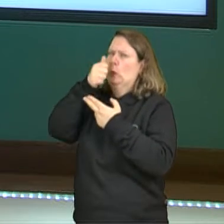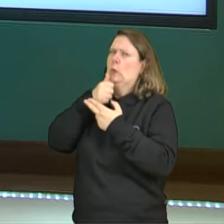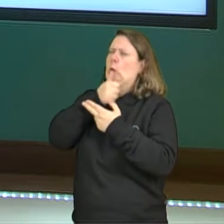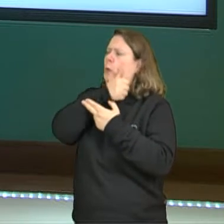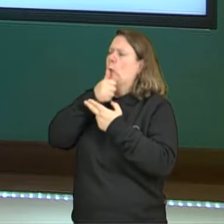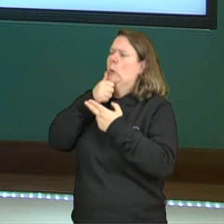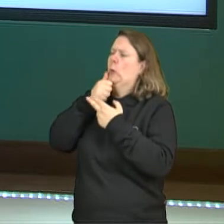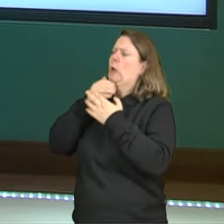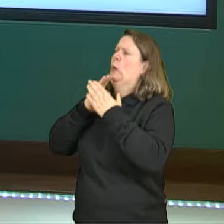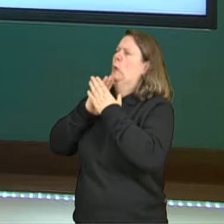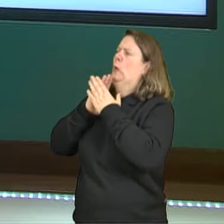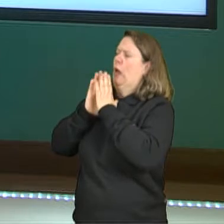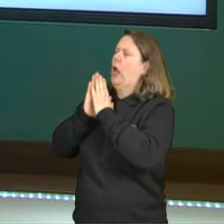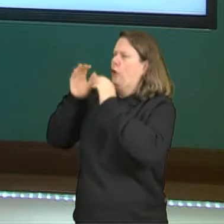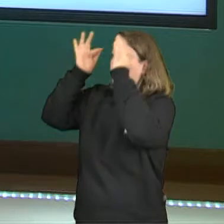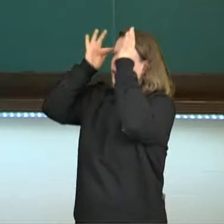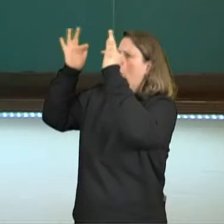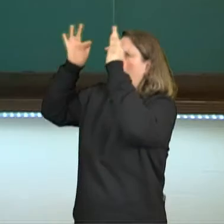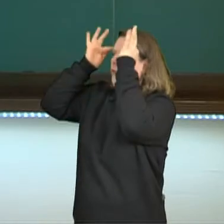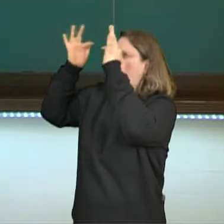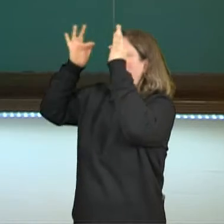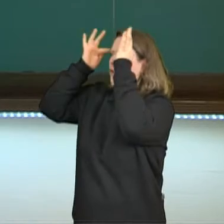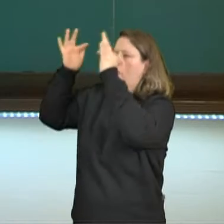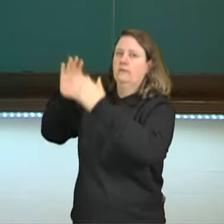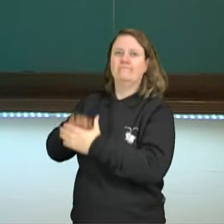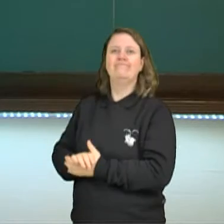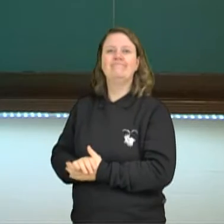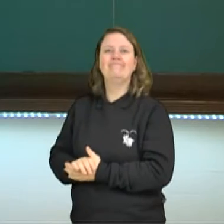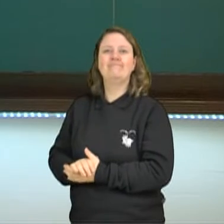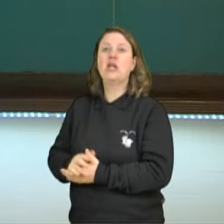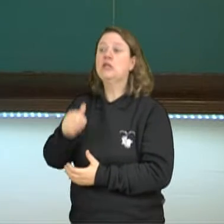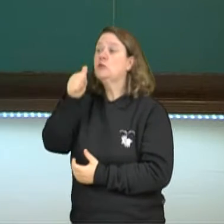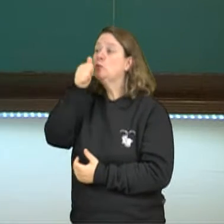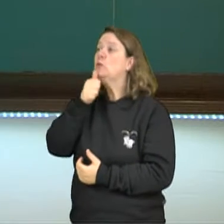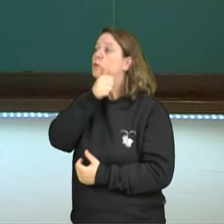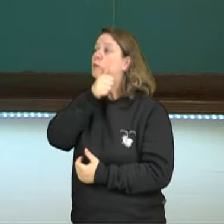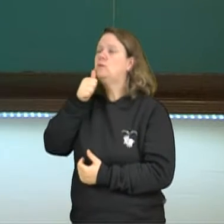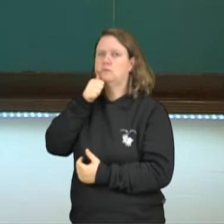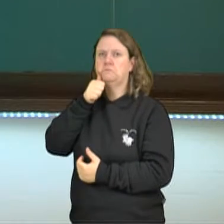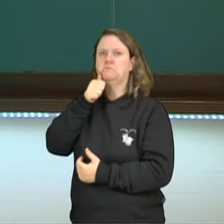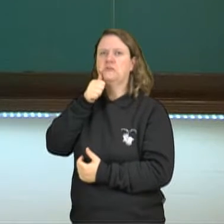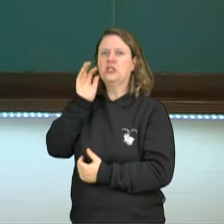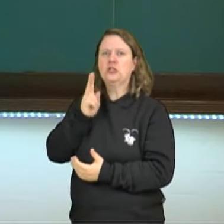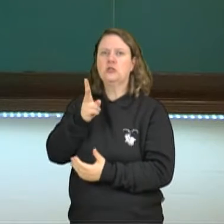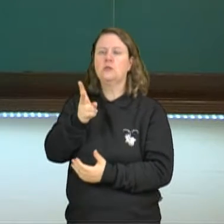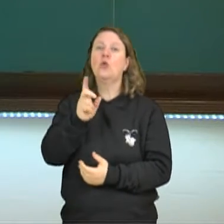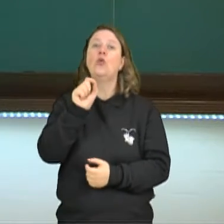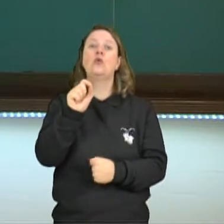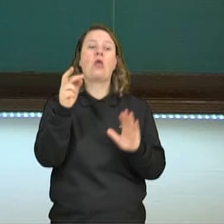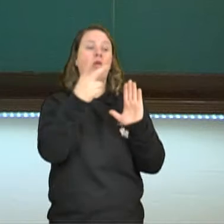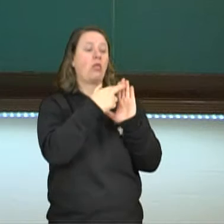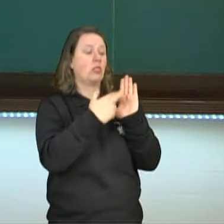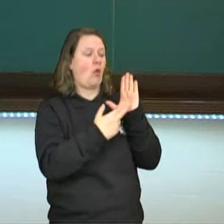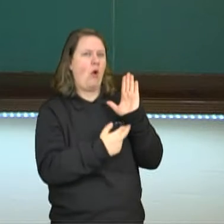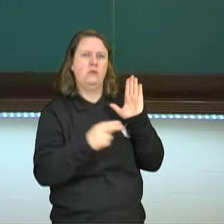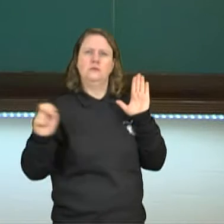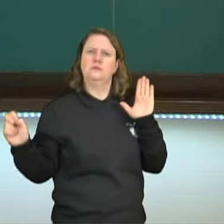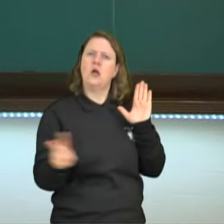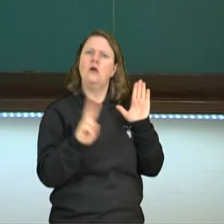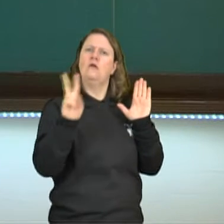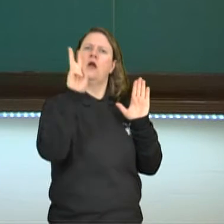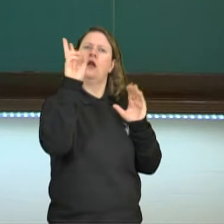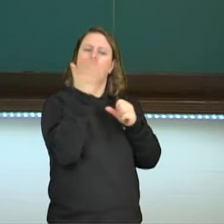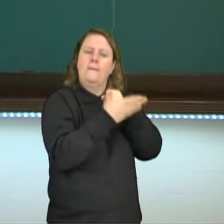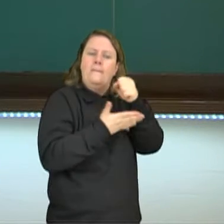direito consuetudinário. Direito consuetudinário são as normas, os valores, as tradições